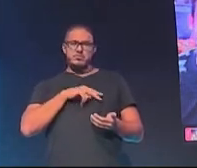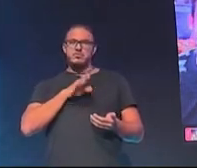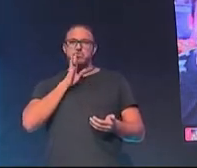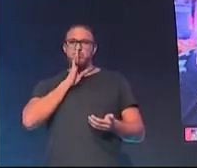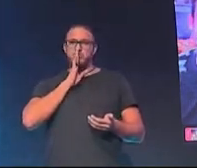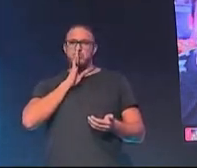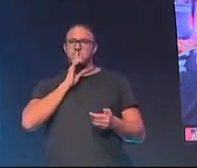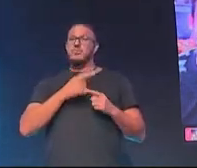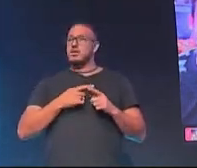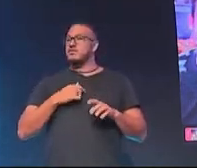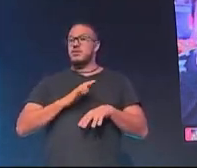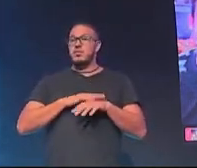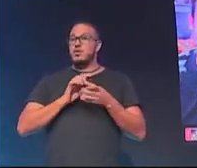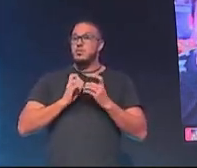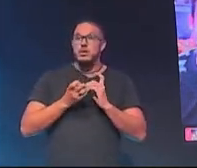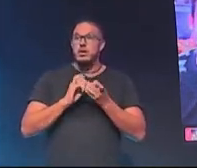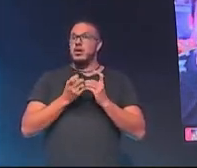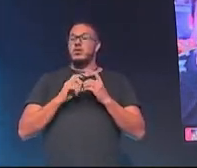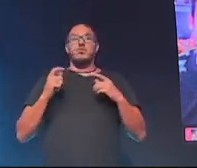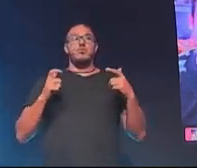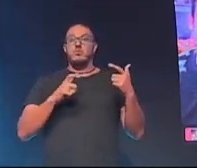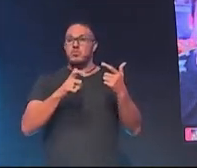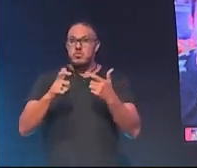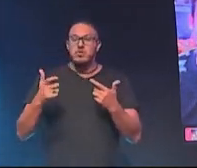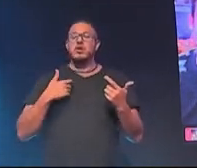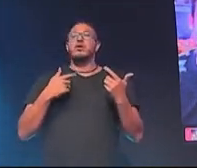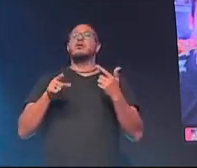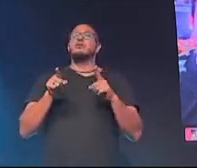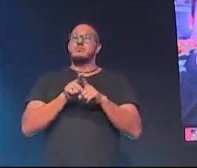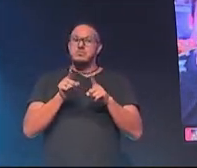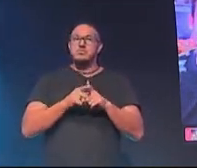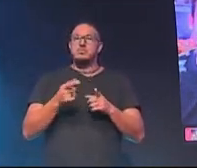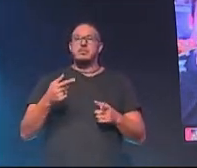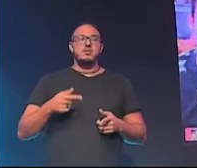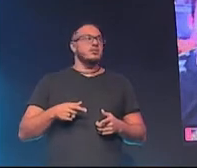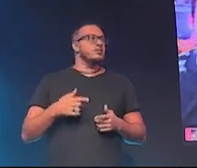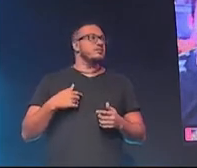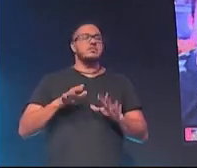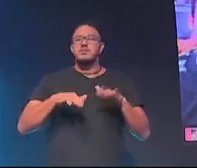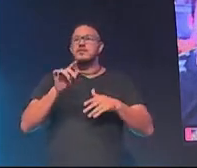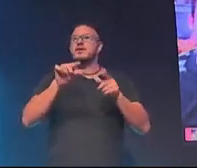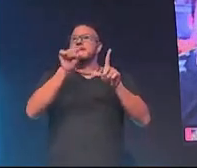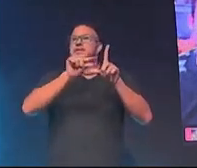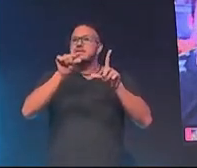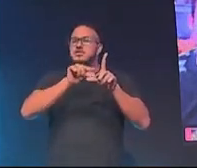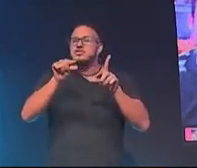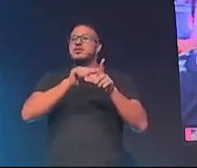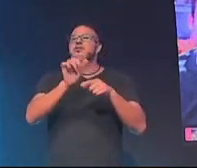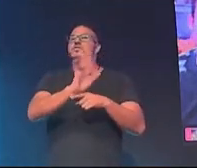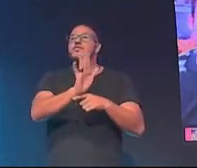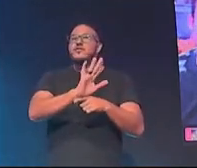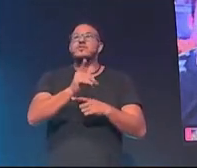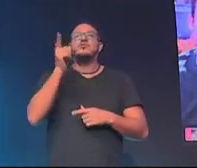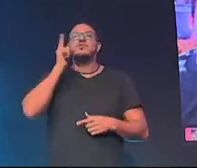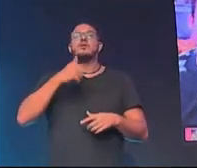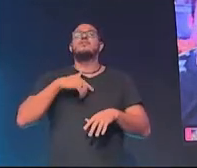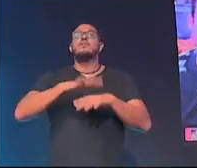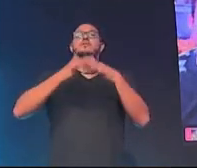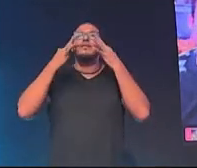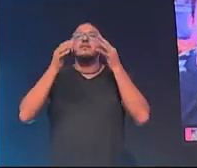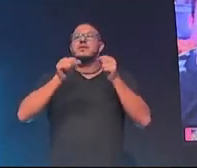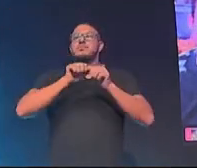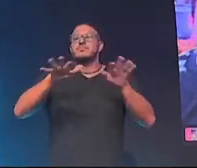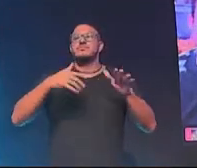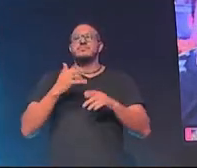porque às vezes estão na reunião, tem algum lugar, você tem que colocar o fone de ouvido, não consegue. Então, se tiver legenda no vídeo, você consegue muito mais a atenção da pessoa que vai